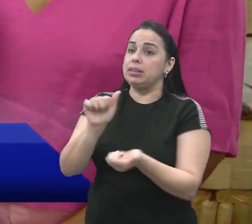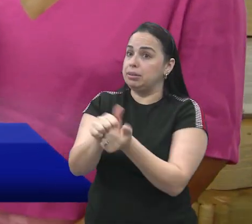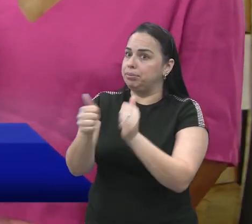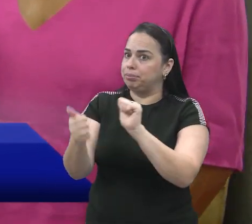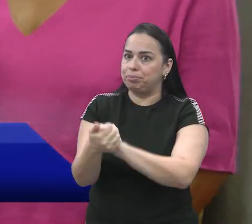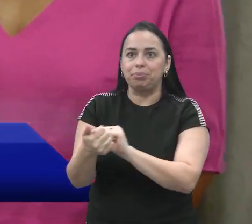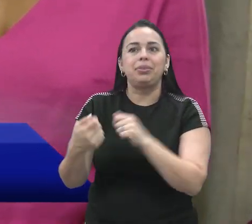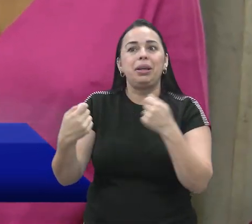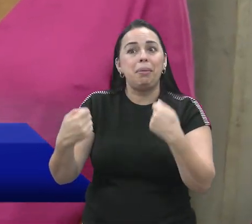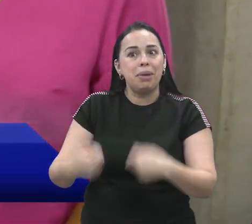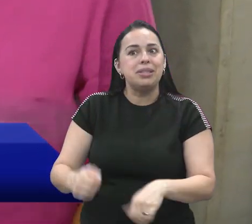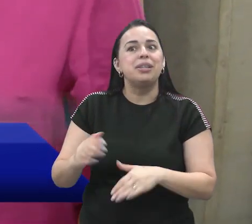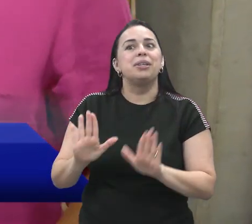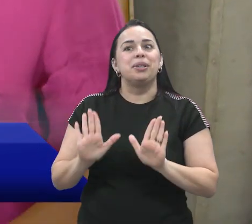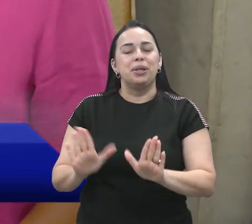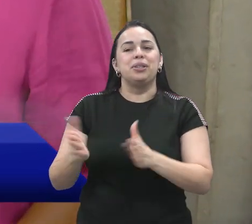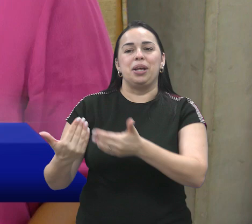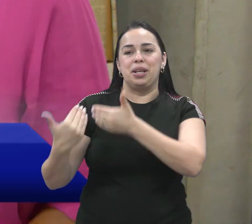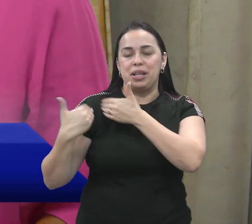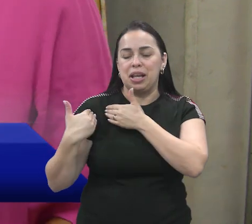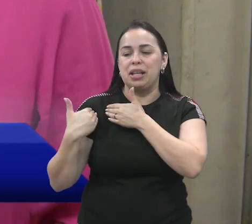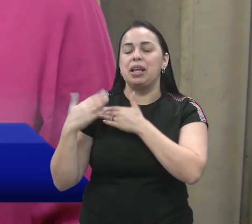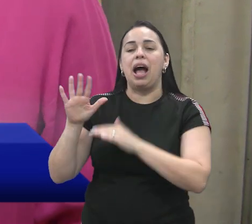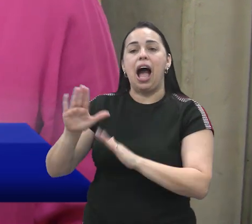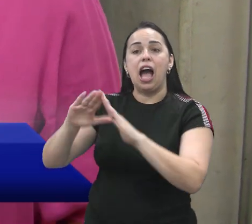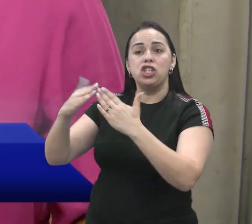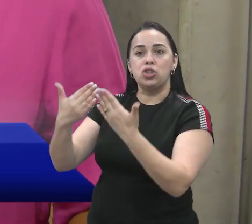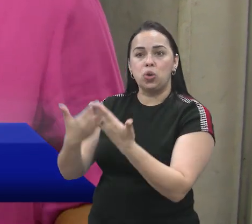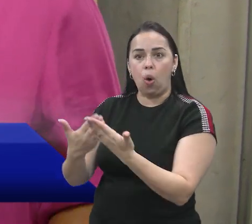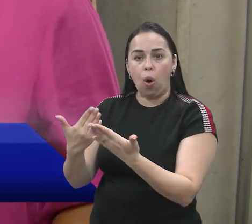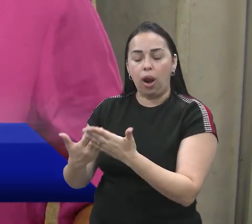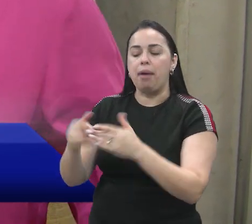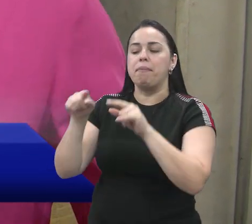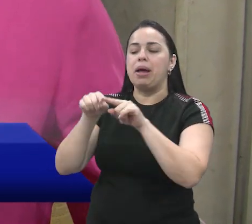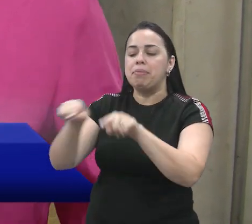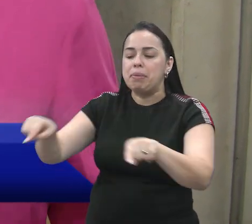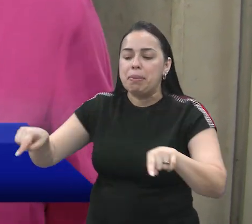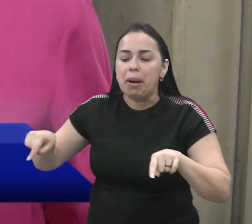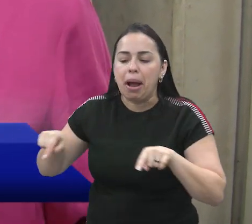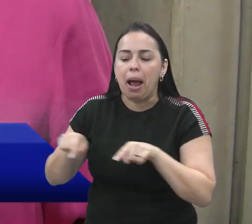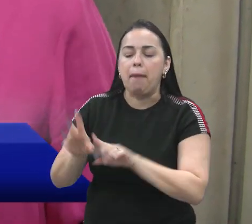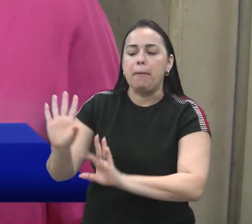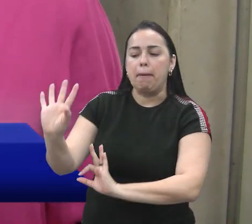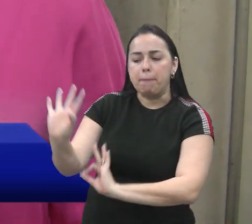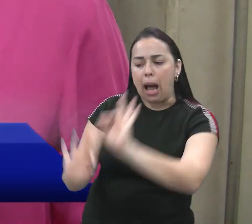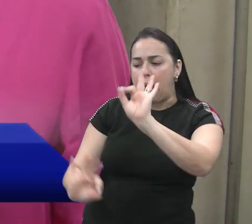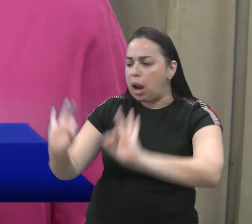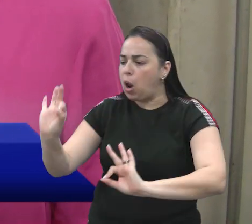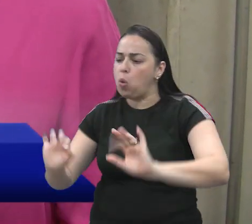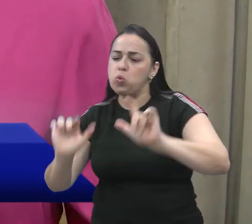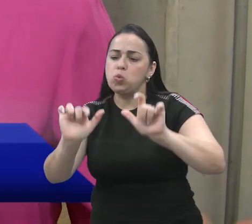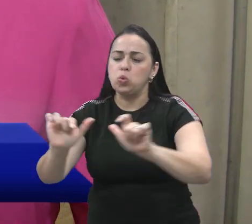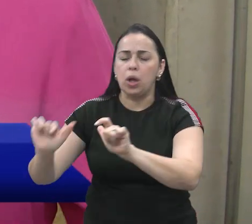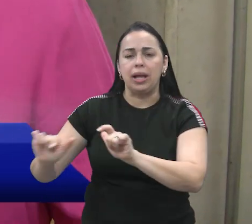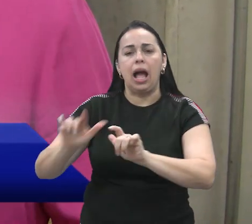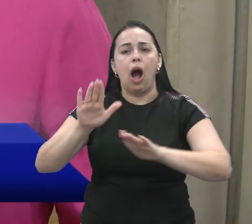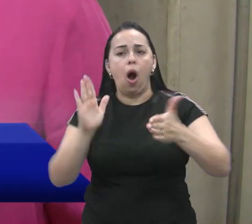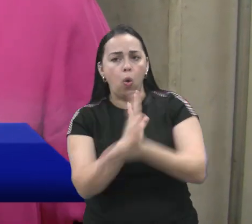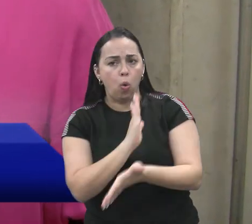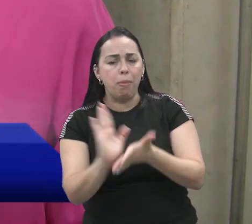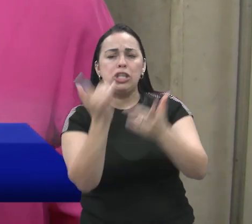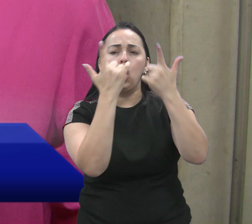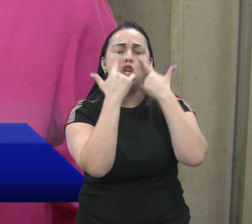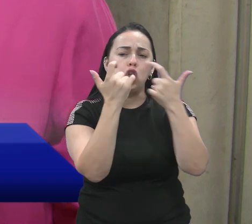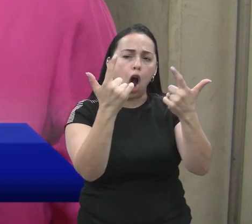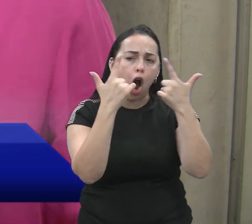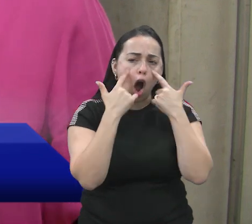Essa adaptação tem que ser muito bem cuidada, sobretudo pela escola. Preparar um ambiente que os pais possam ficar assim, ali.